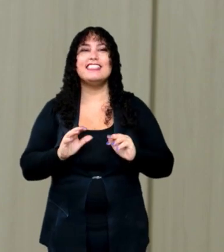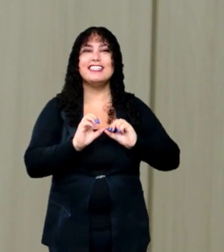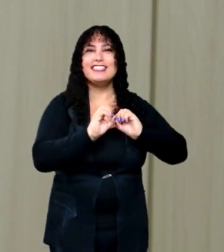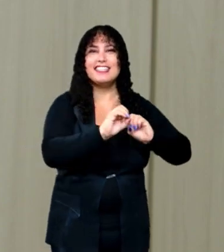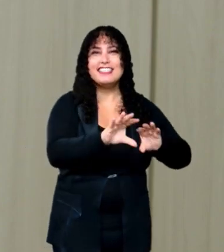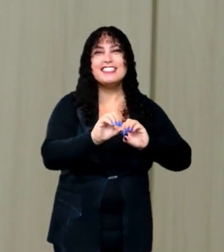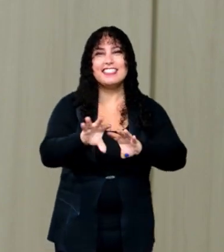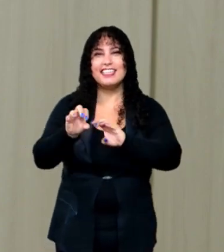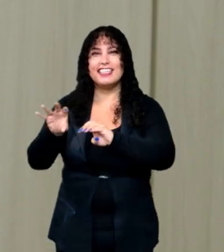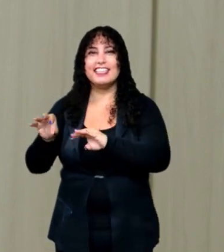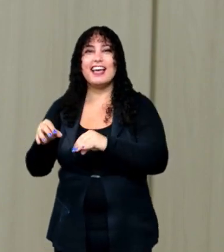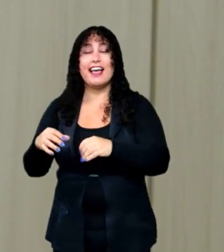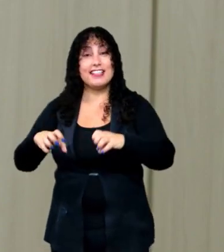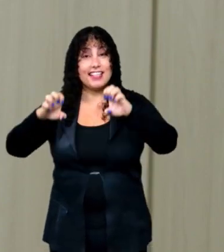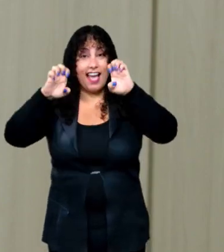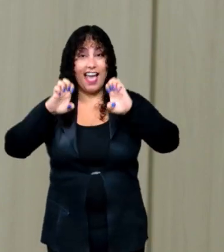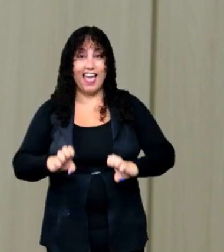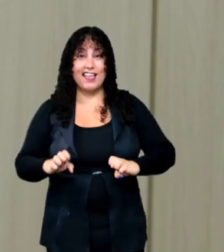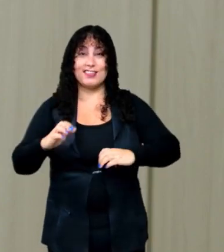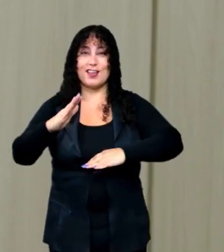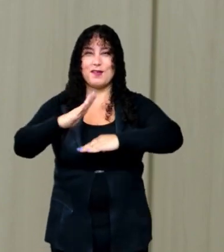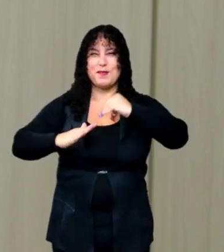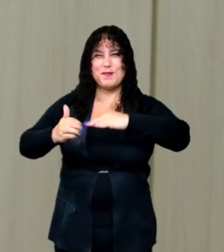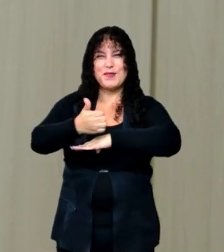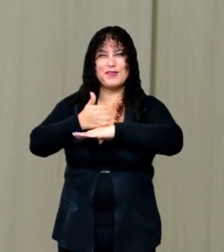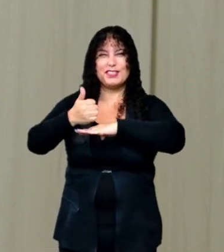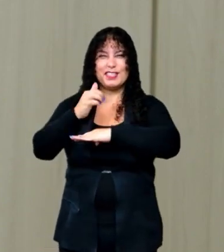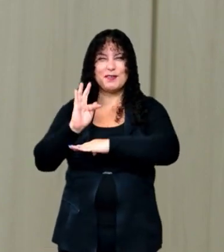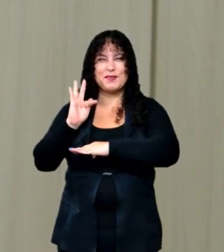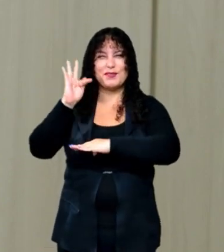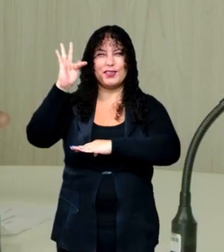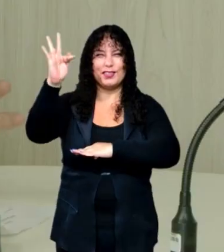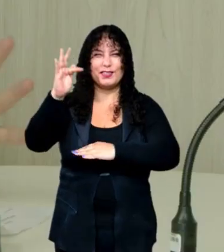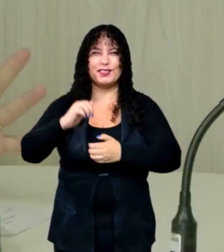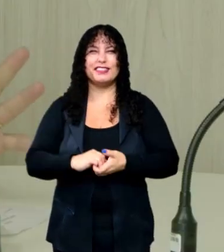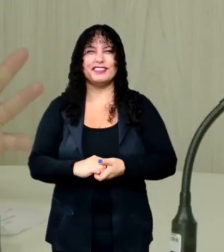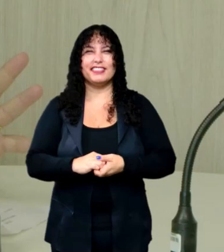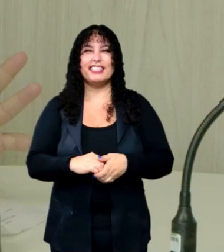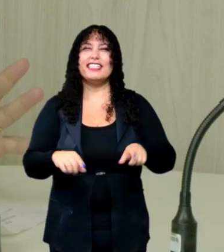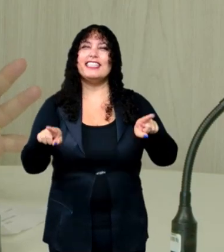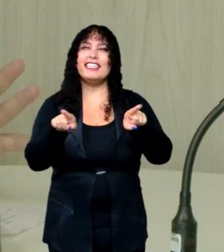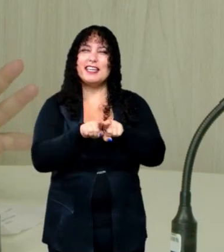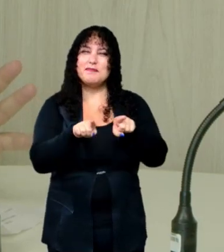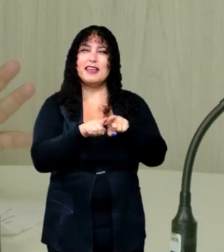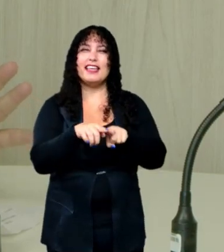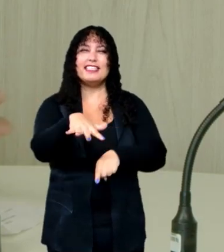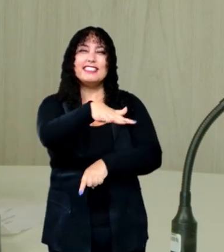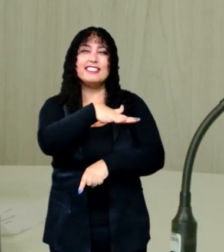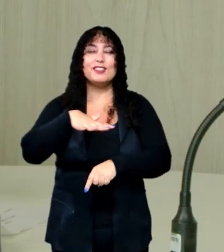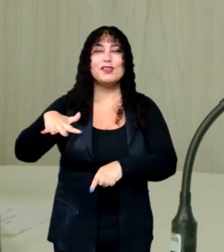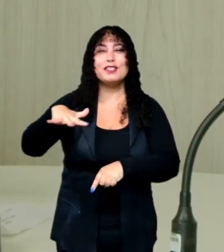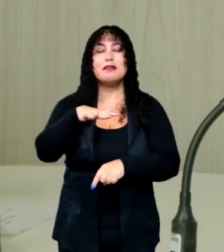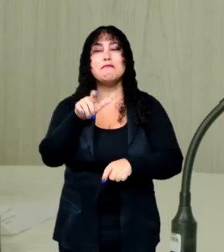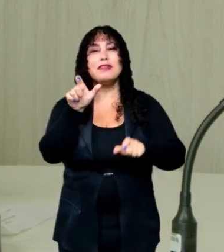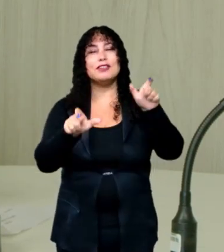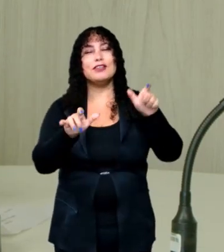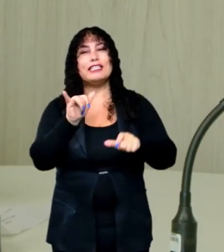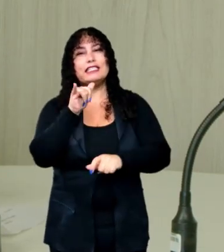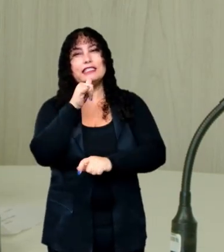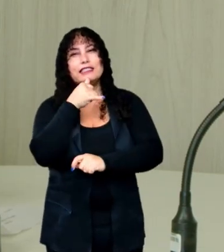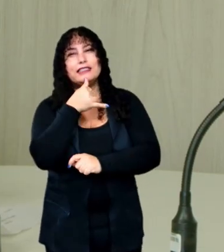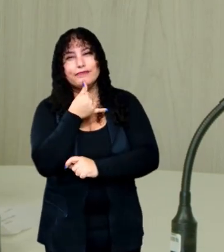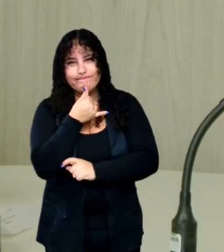ensinando essa ética profissional depois para o futuro. Bom, a gente também tem a situação de pessoas que,